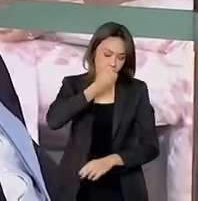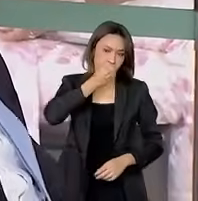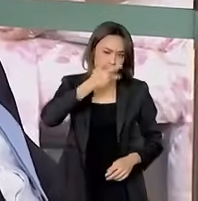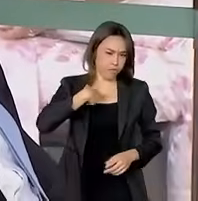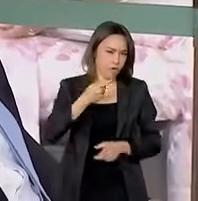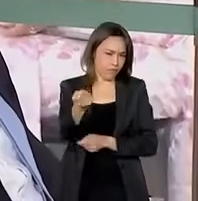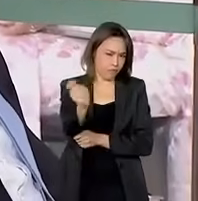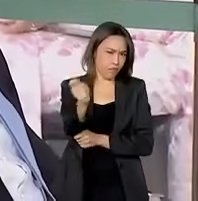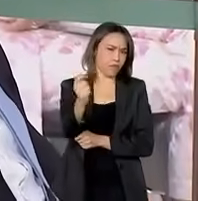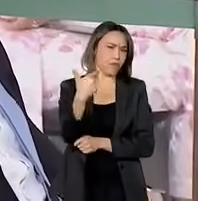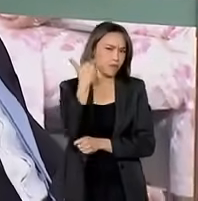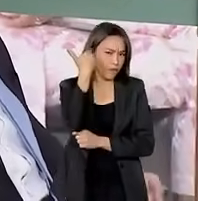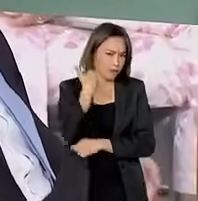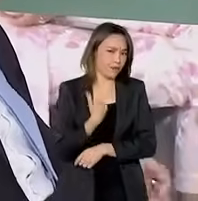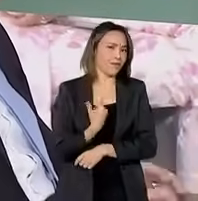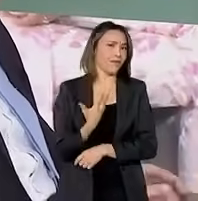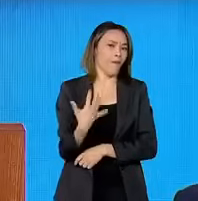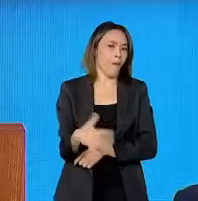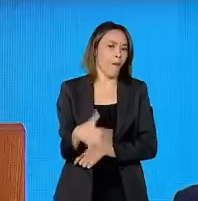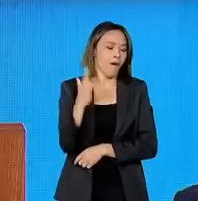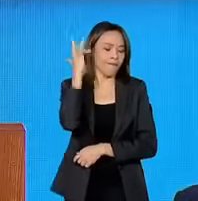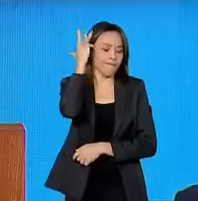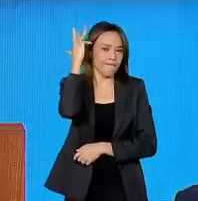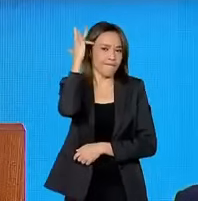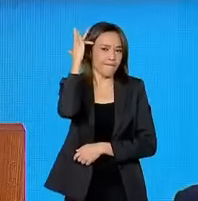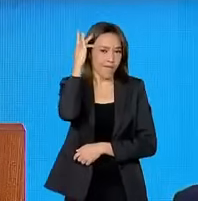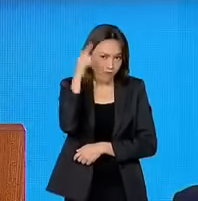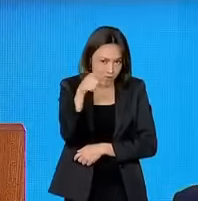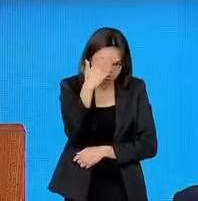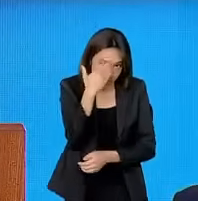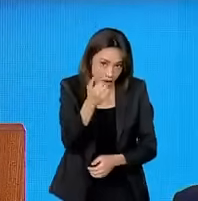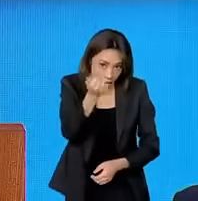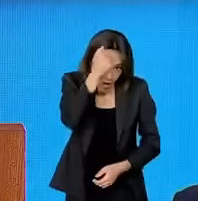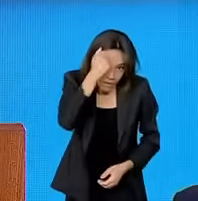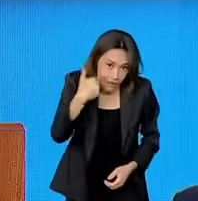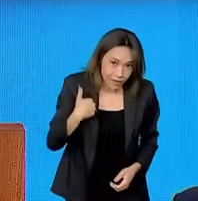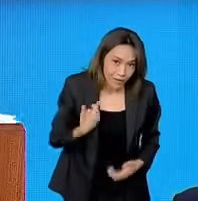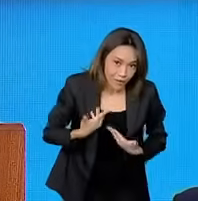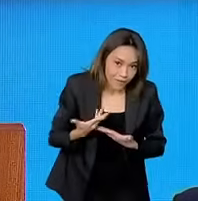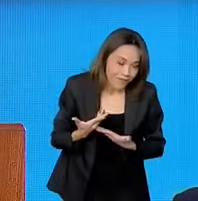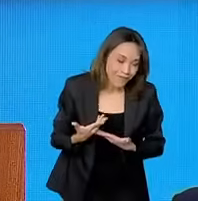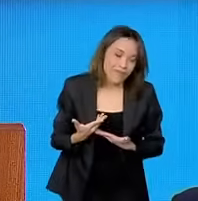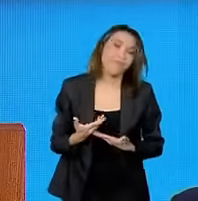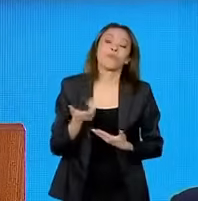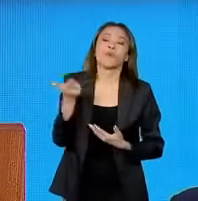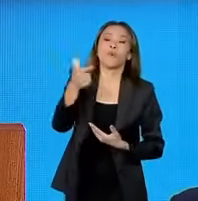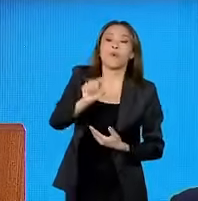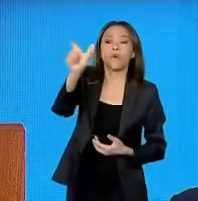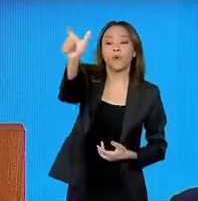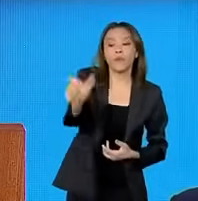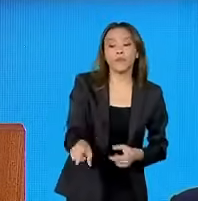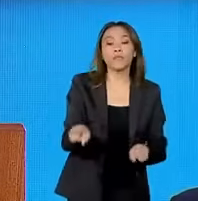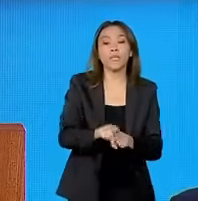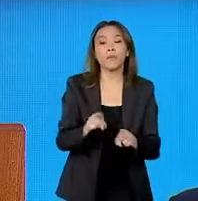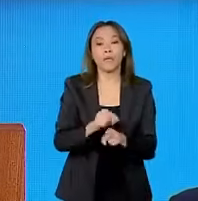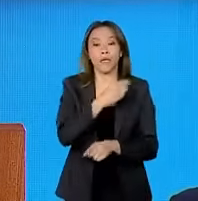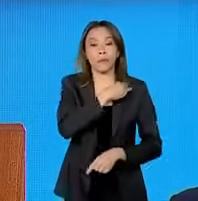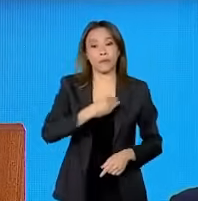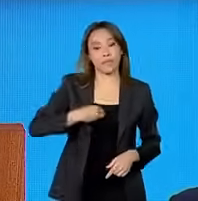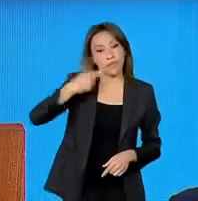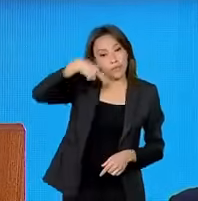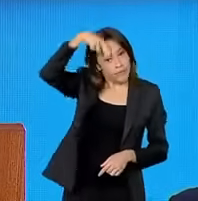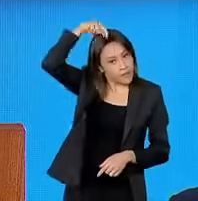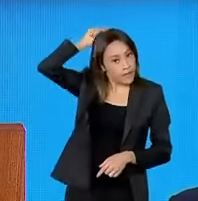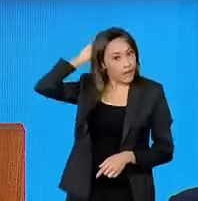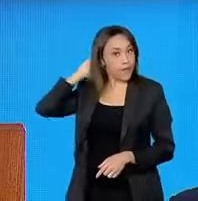pescador. Eu posso te garantir que você não vai se arrepender. Aniele Franco, a nossa companheira ministra